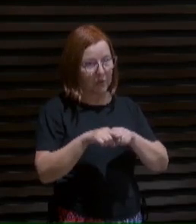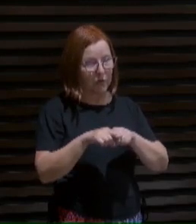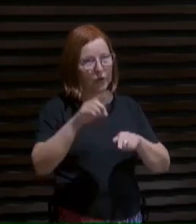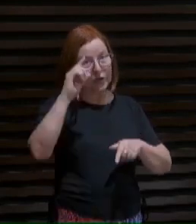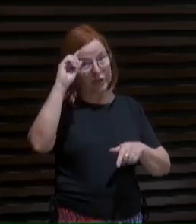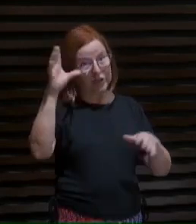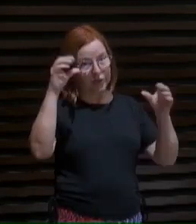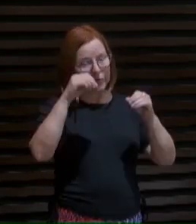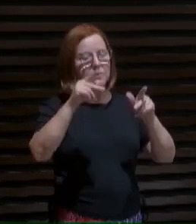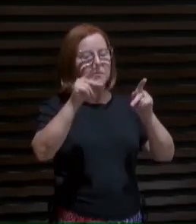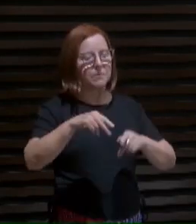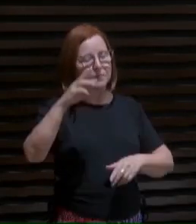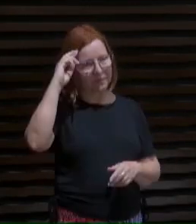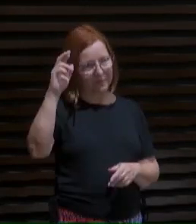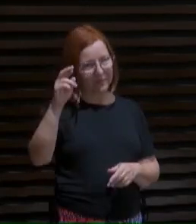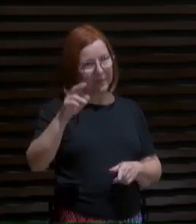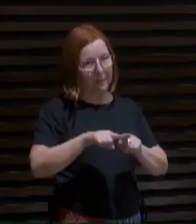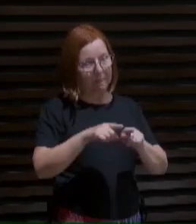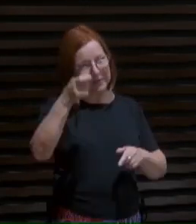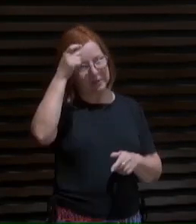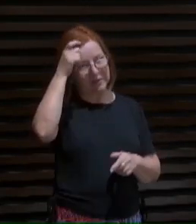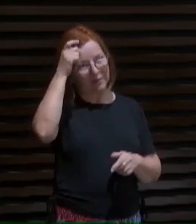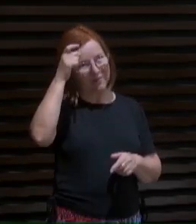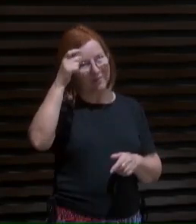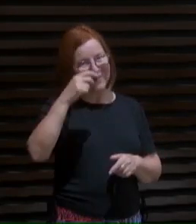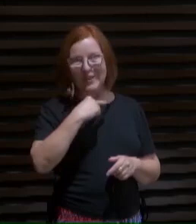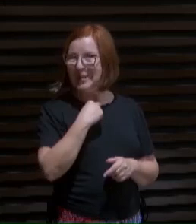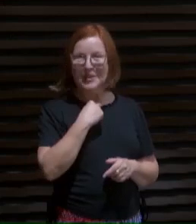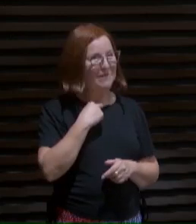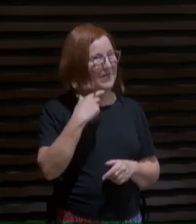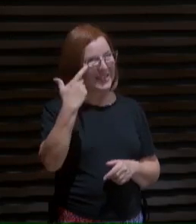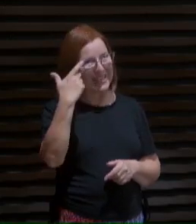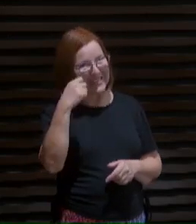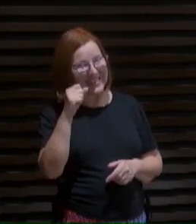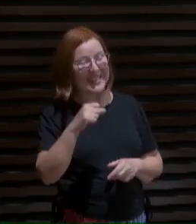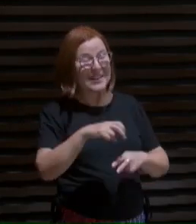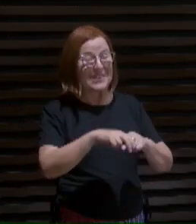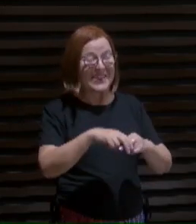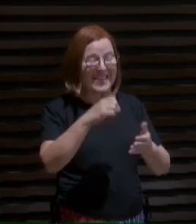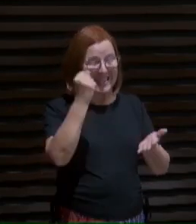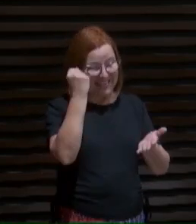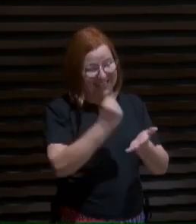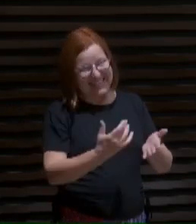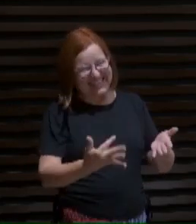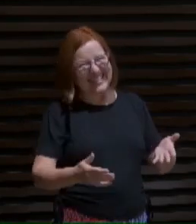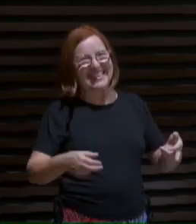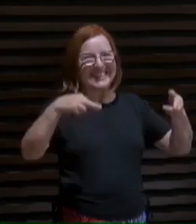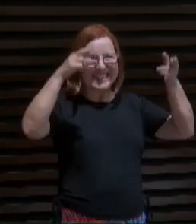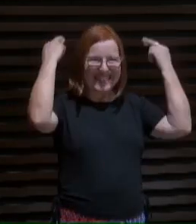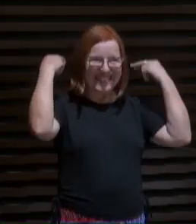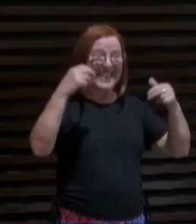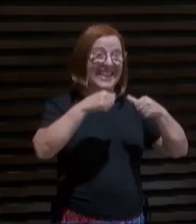Senhor, mas ele não pode vencê-los por causa do sangue do Cordeiro. Este é o Deus